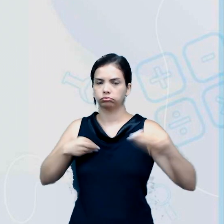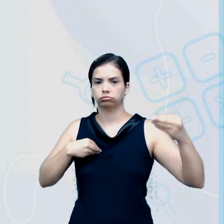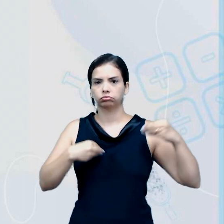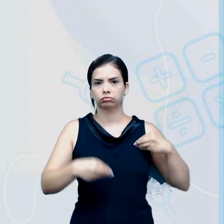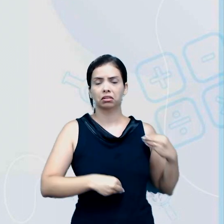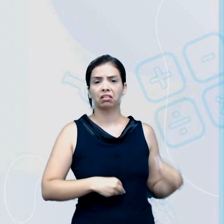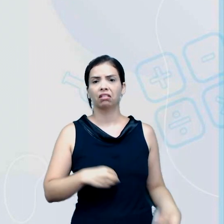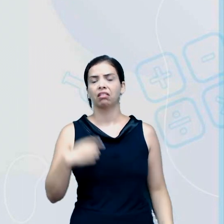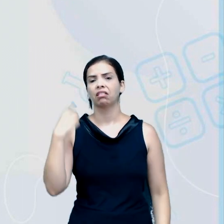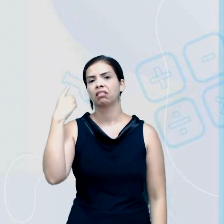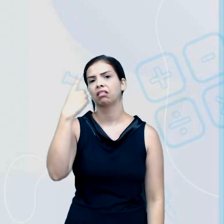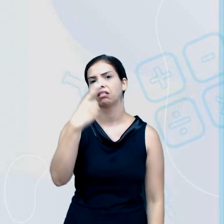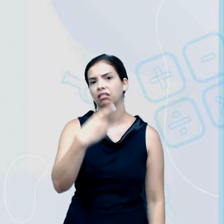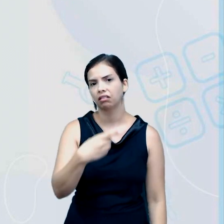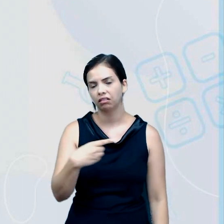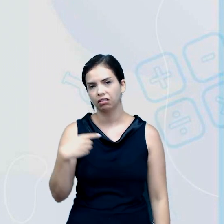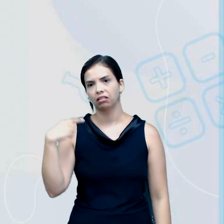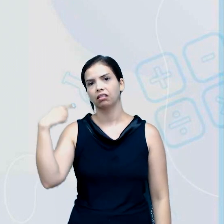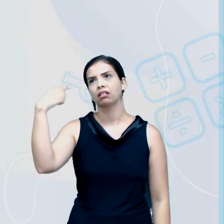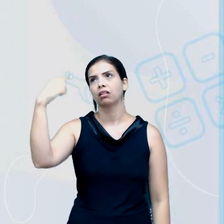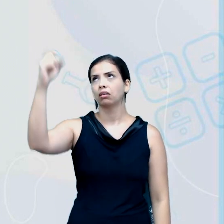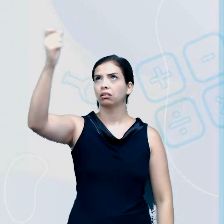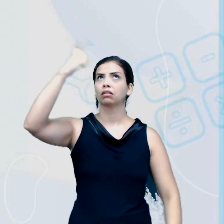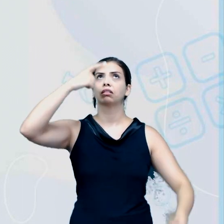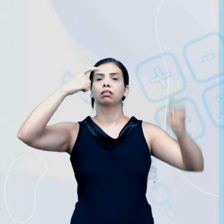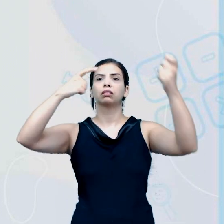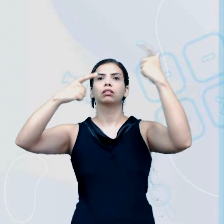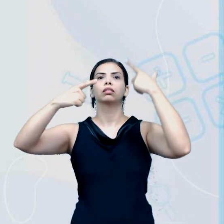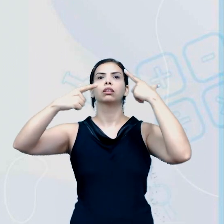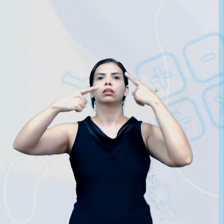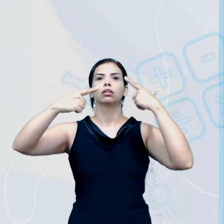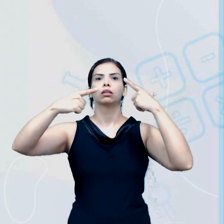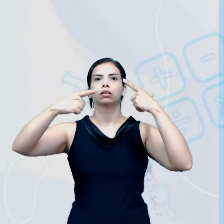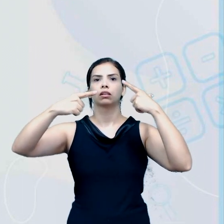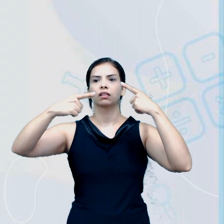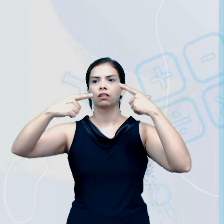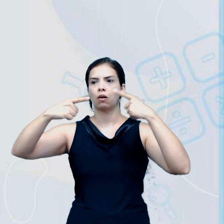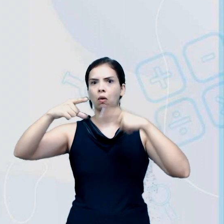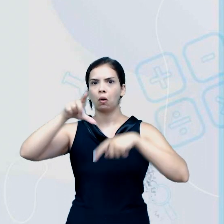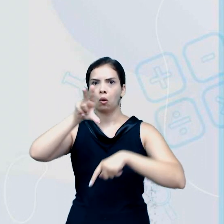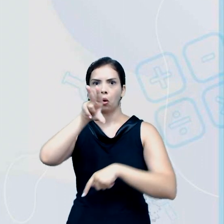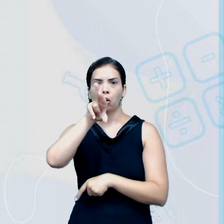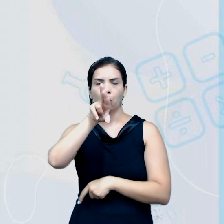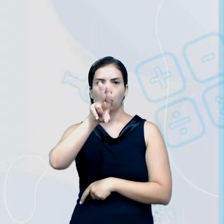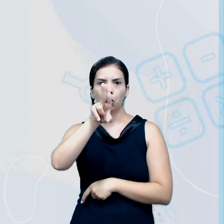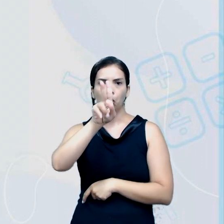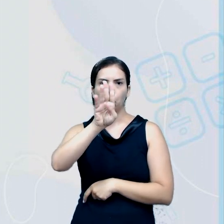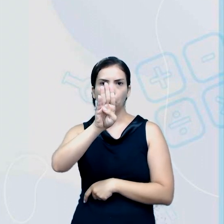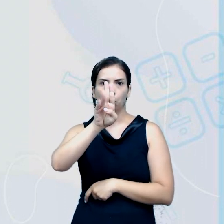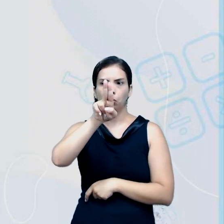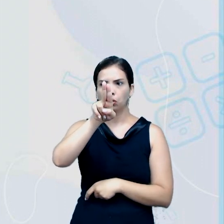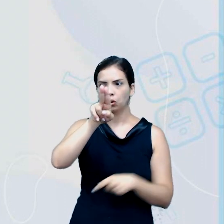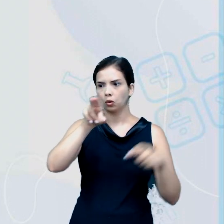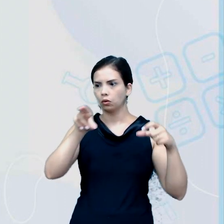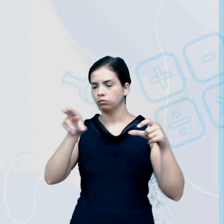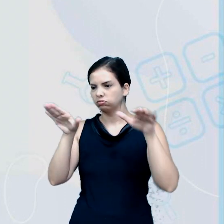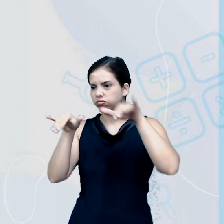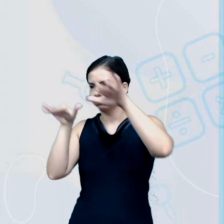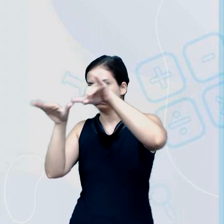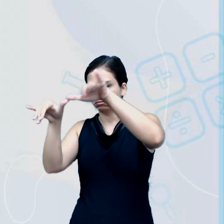passou horas ali no sol Oi e aí os urubus começaram a se aproximar e